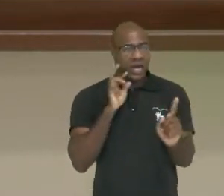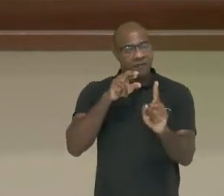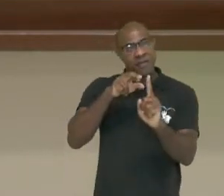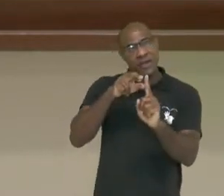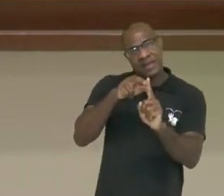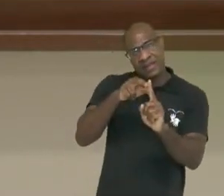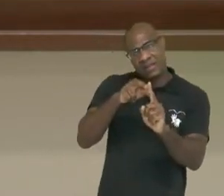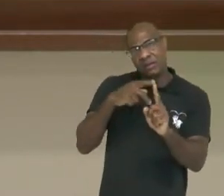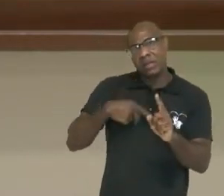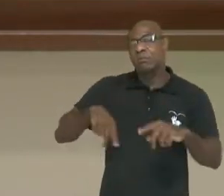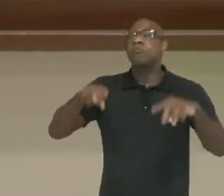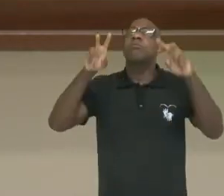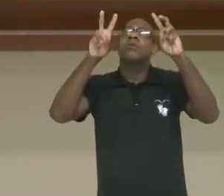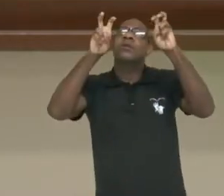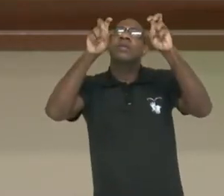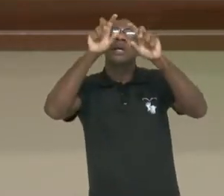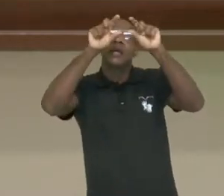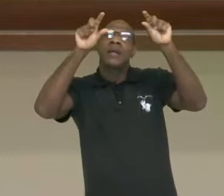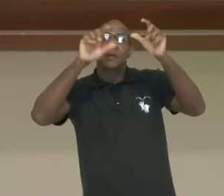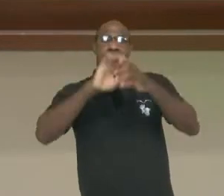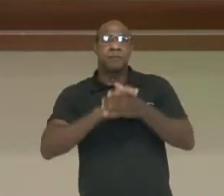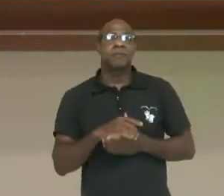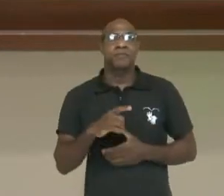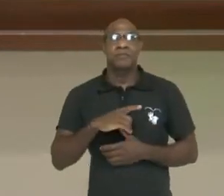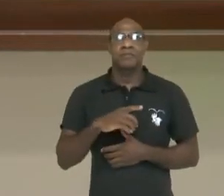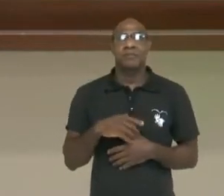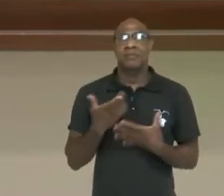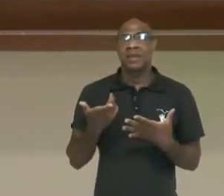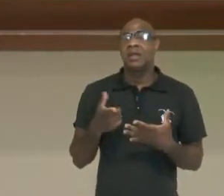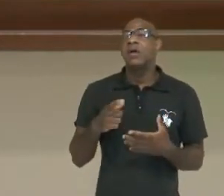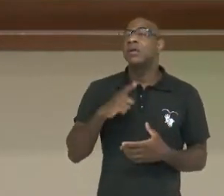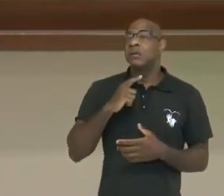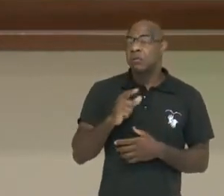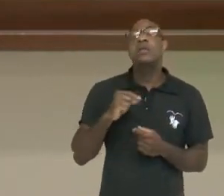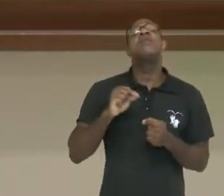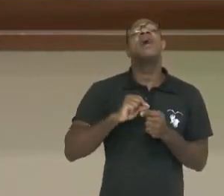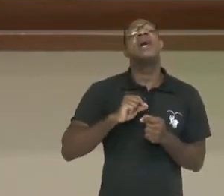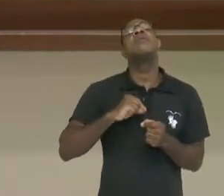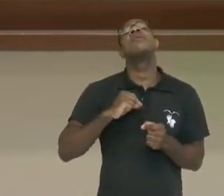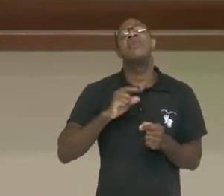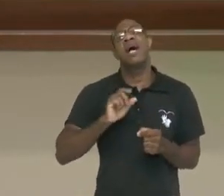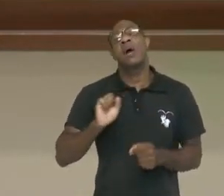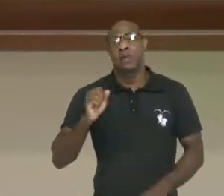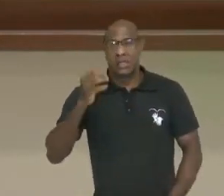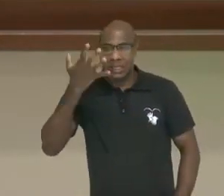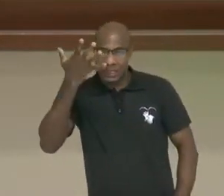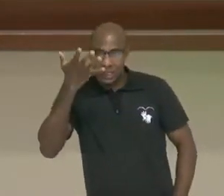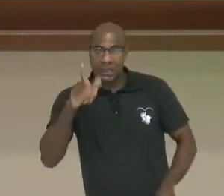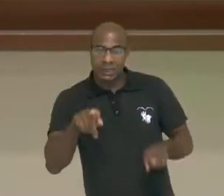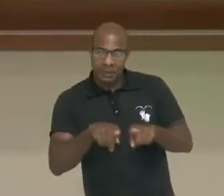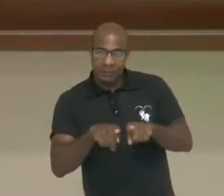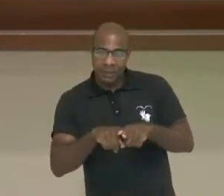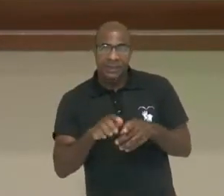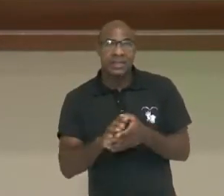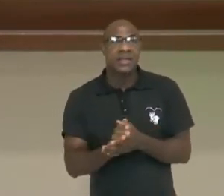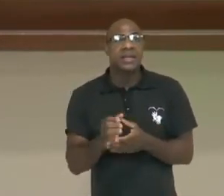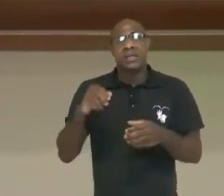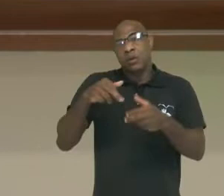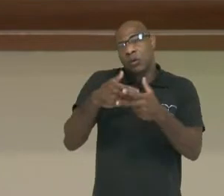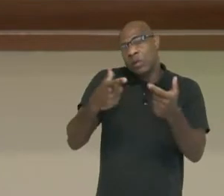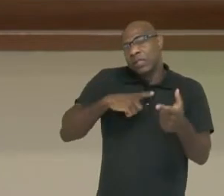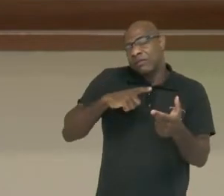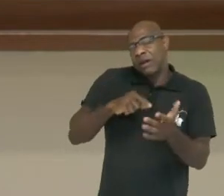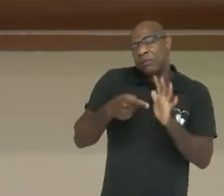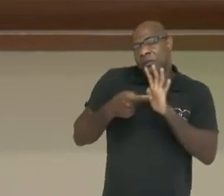que já foi dito, que vão fazer referência ao que será dito, que vão ter elementos que dão ideias, por